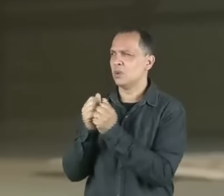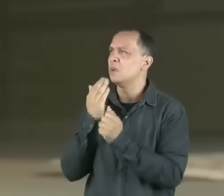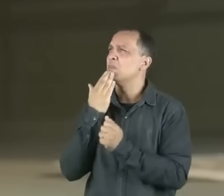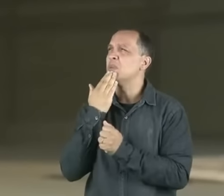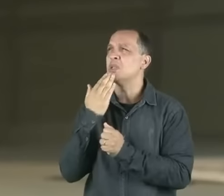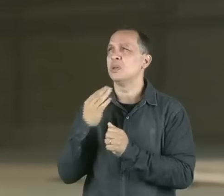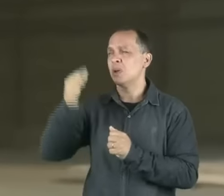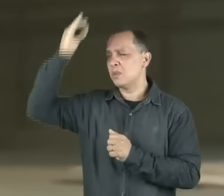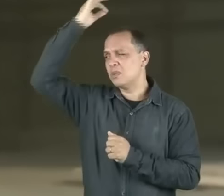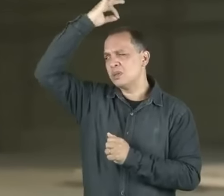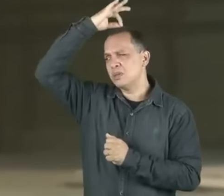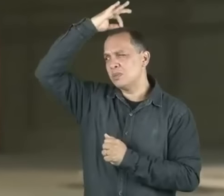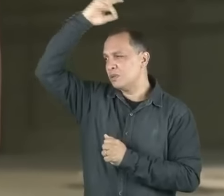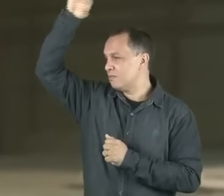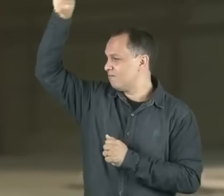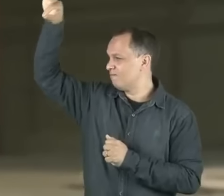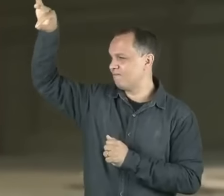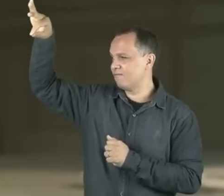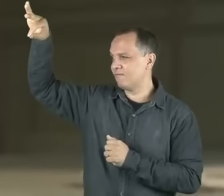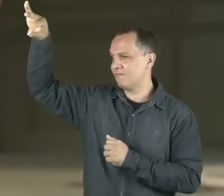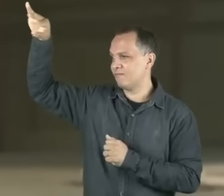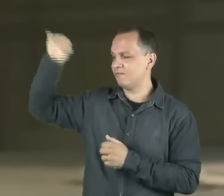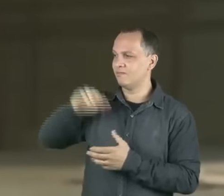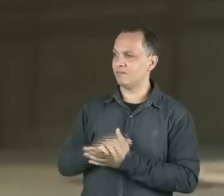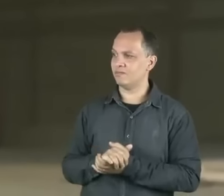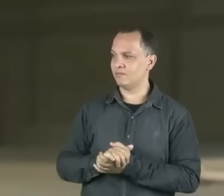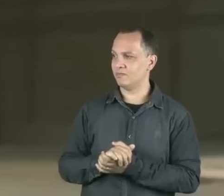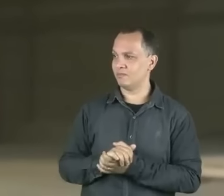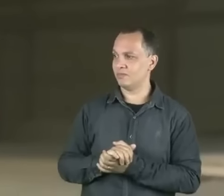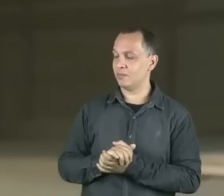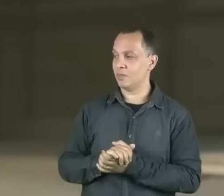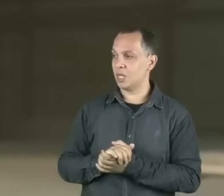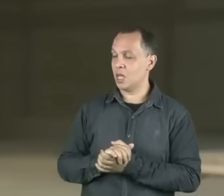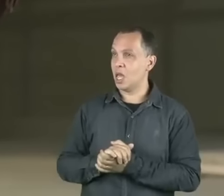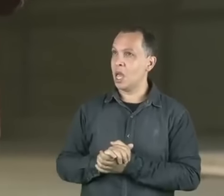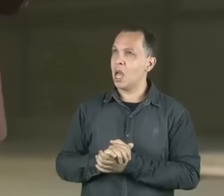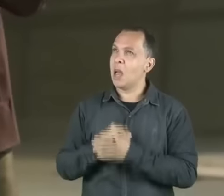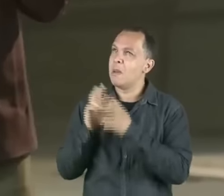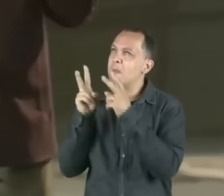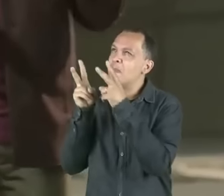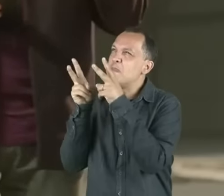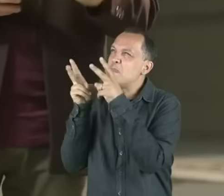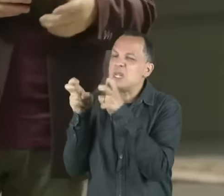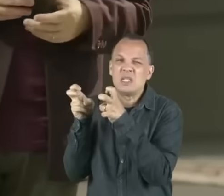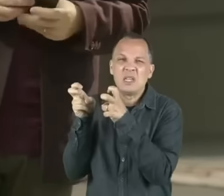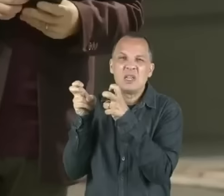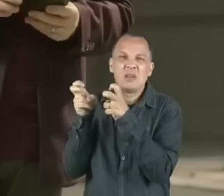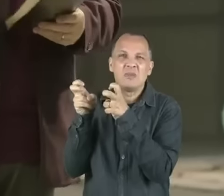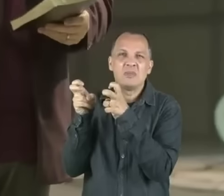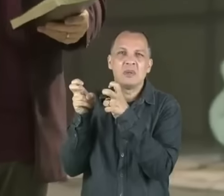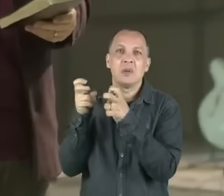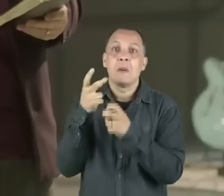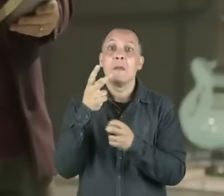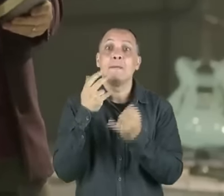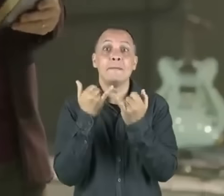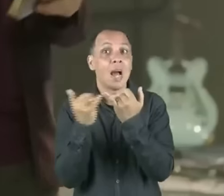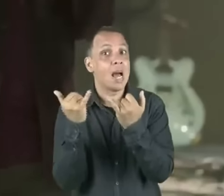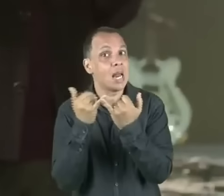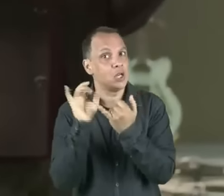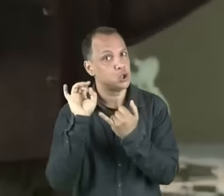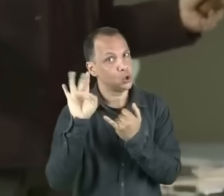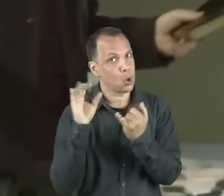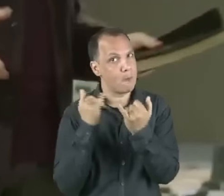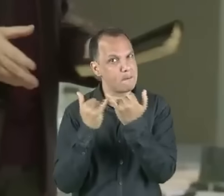de Deus na sua vida porque Deus sumiu e veja o dia mal não é o dia em que